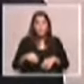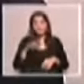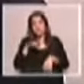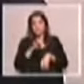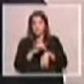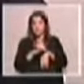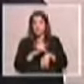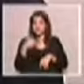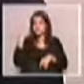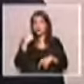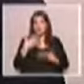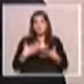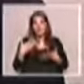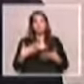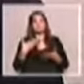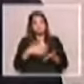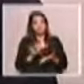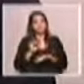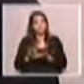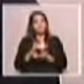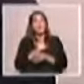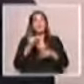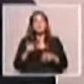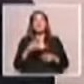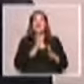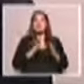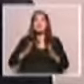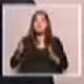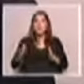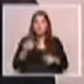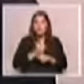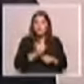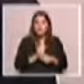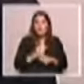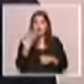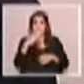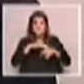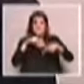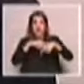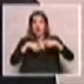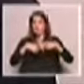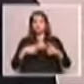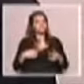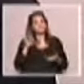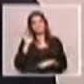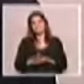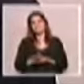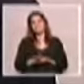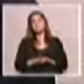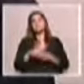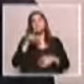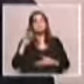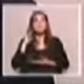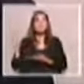emprego. Exatamente. Um talhante que, por ter psoríase nas mãos, que foi, viu recusada a continuação, um empregado